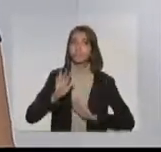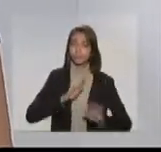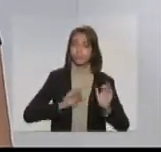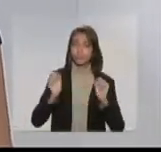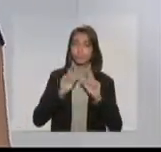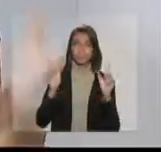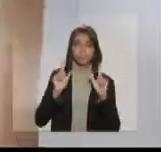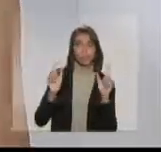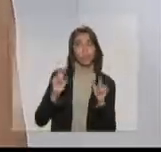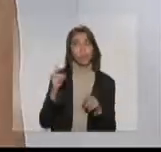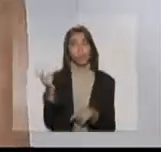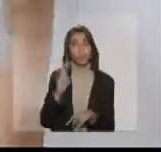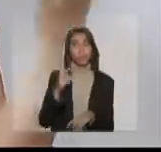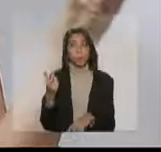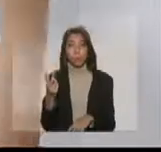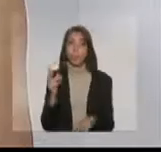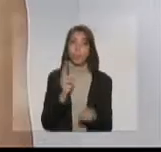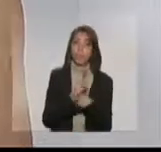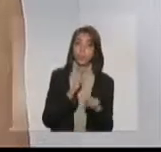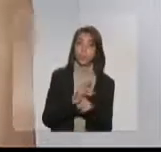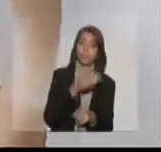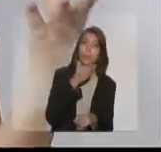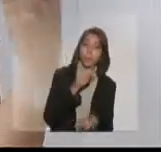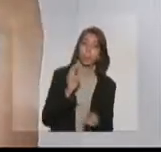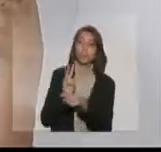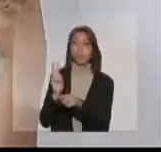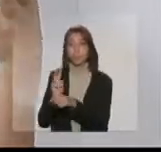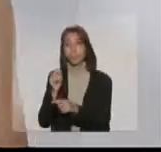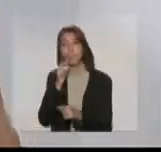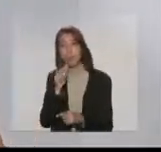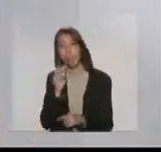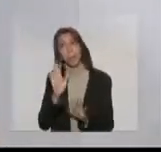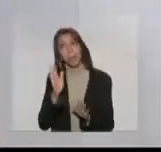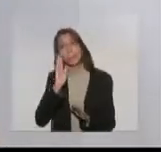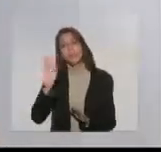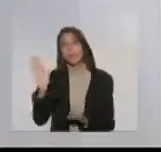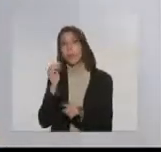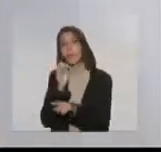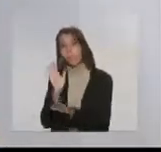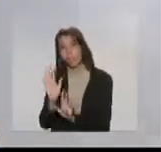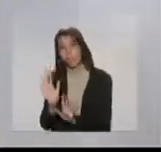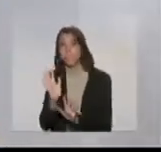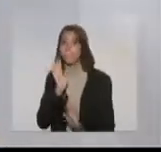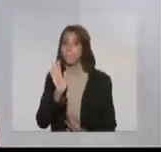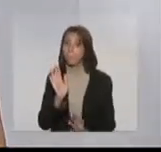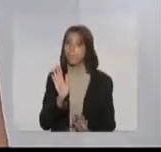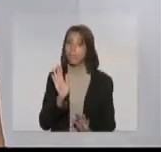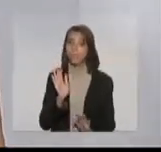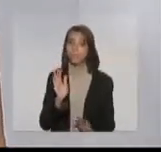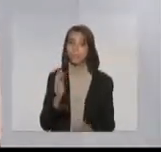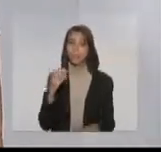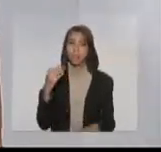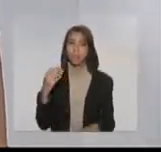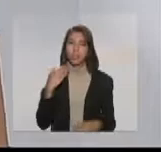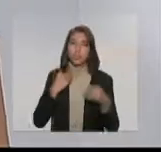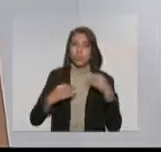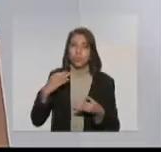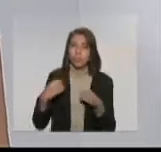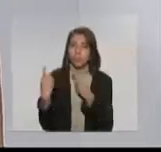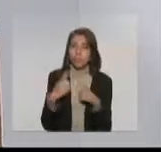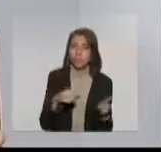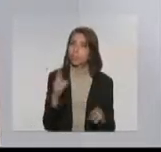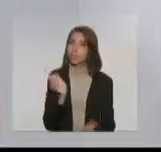sabe por 12 aérea para proteger os dois lados principalmente lado da mulher é óbvio mas assim não fazem nenhuma injustiça